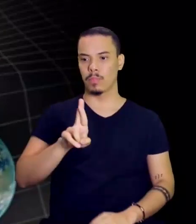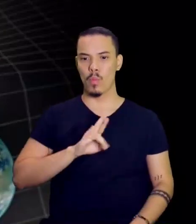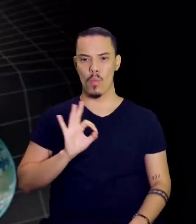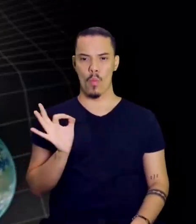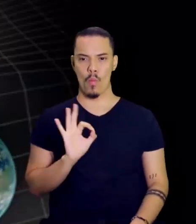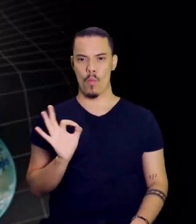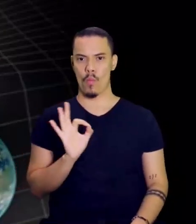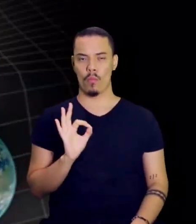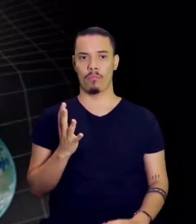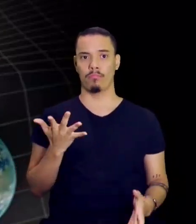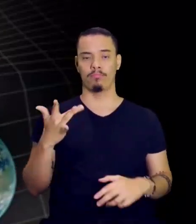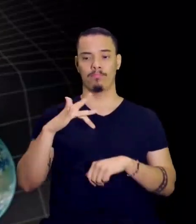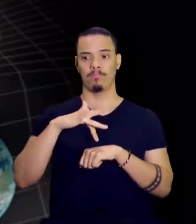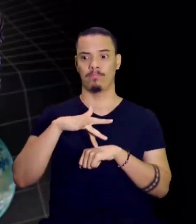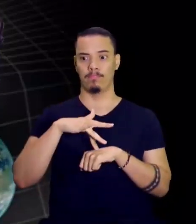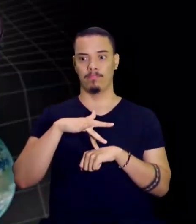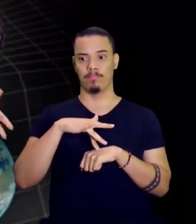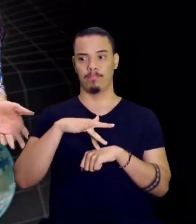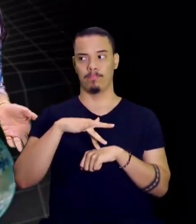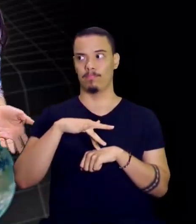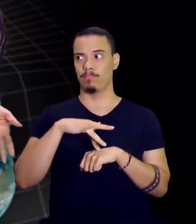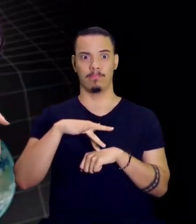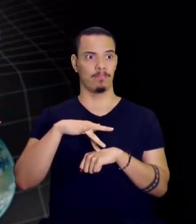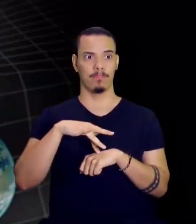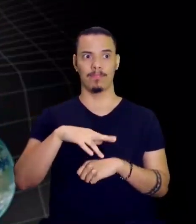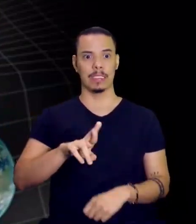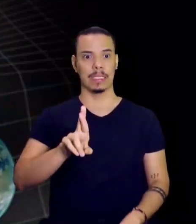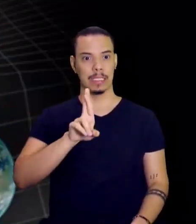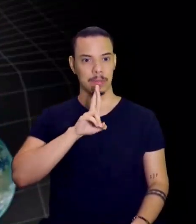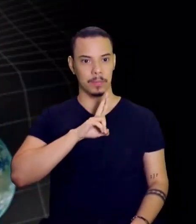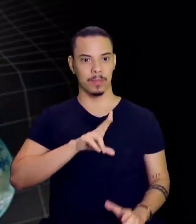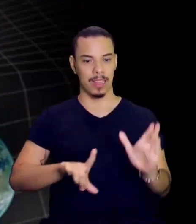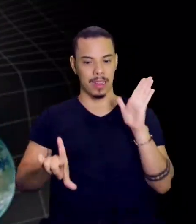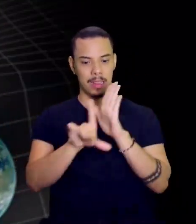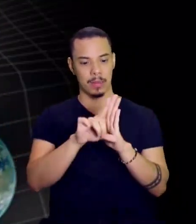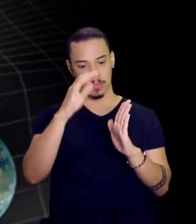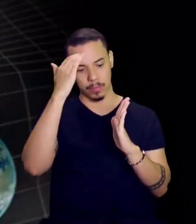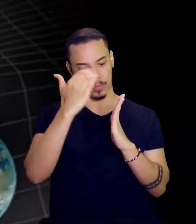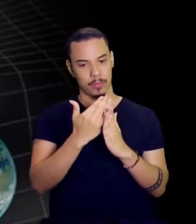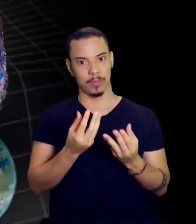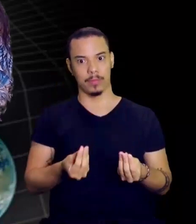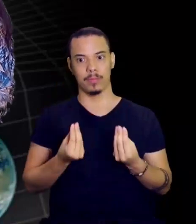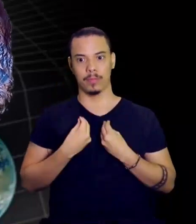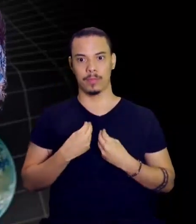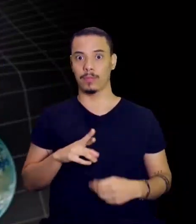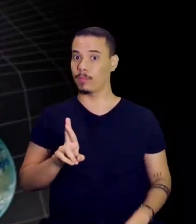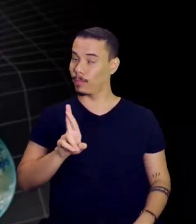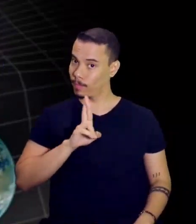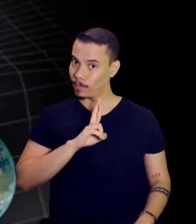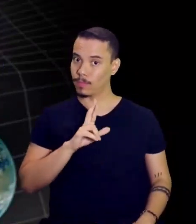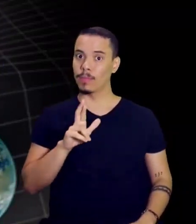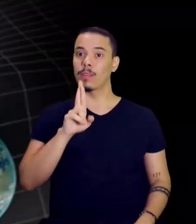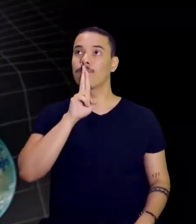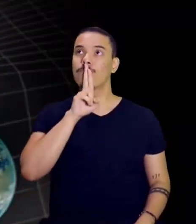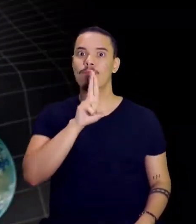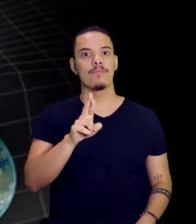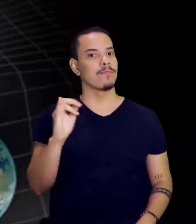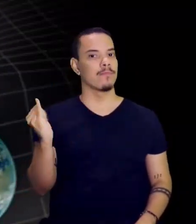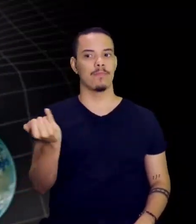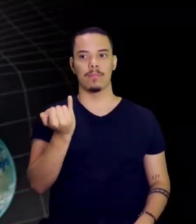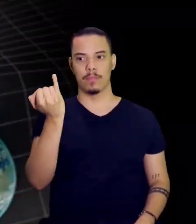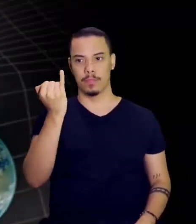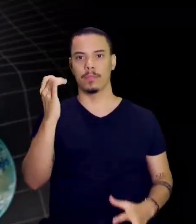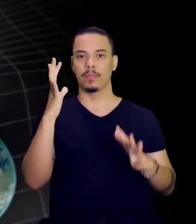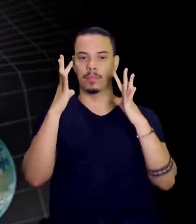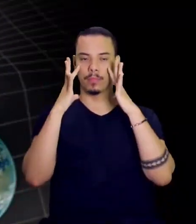né? Agora, a resposta sem pergunta eu nunca vi. Alguém não responde nada se não perguntar. Então, a resposta é muito importante.